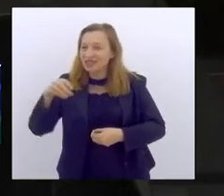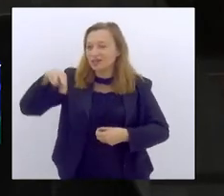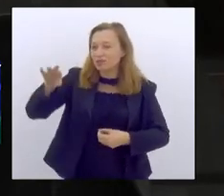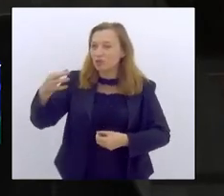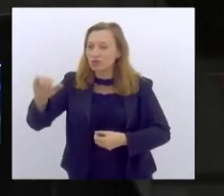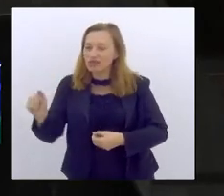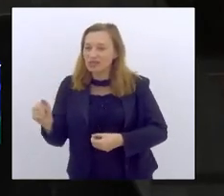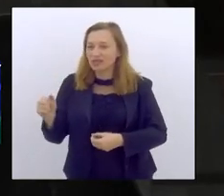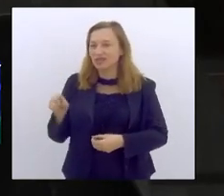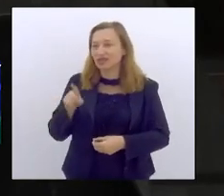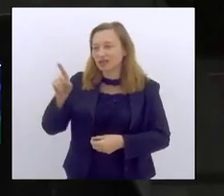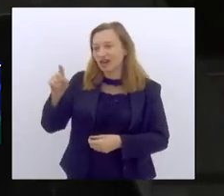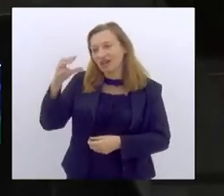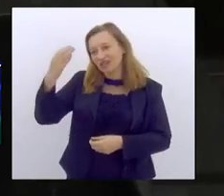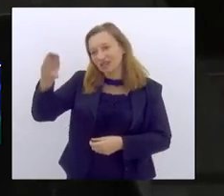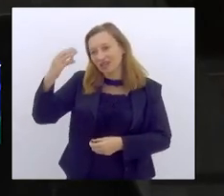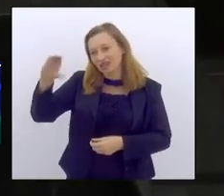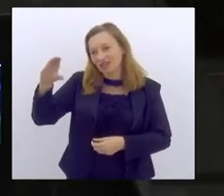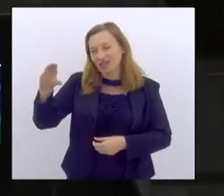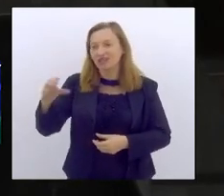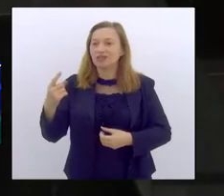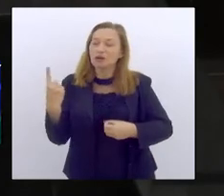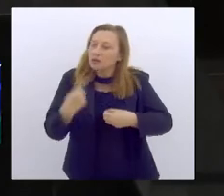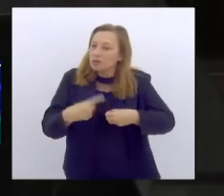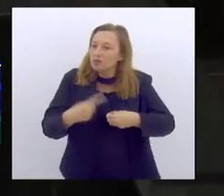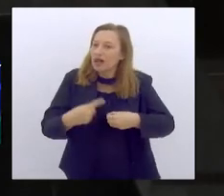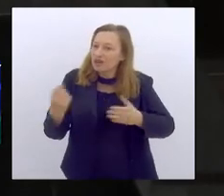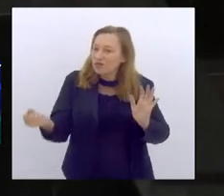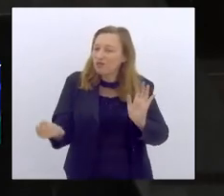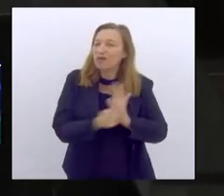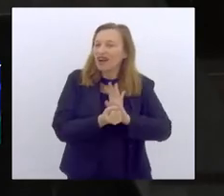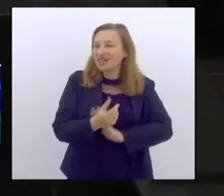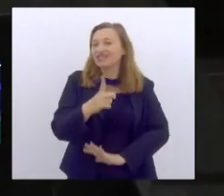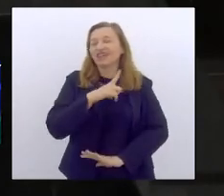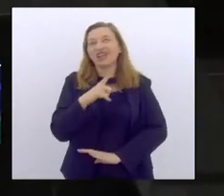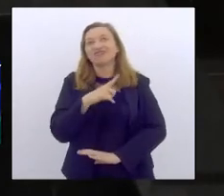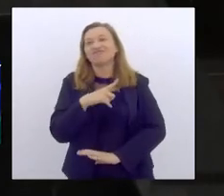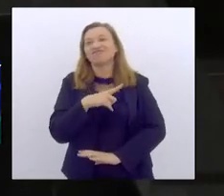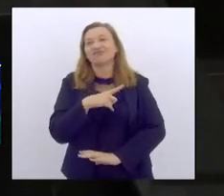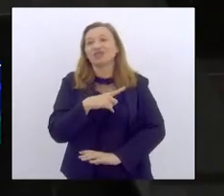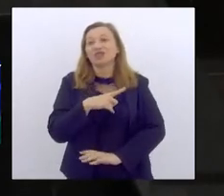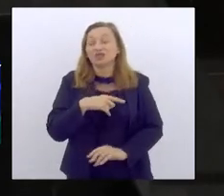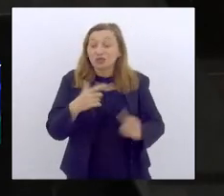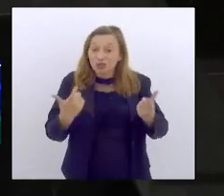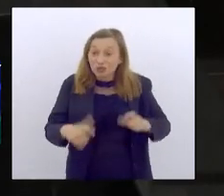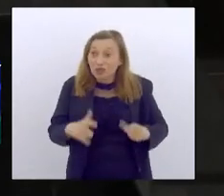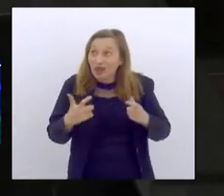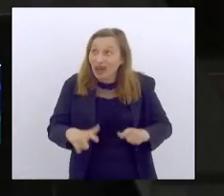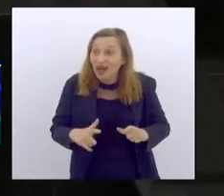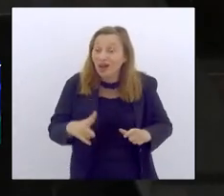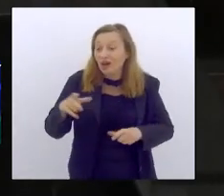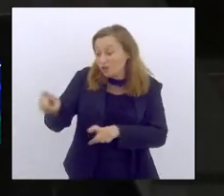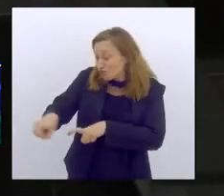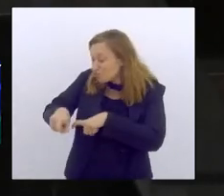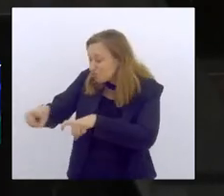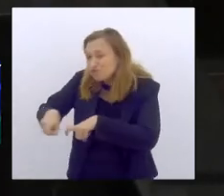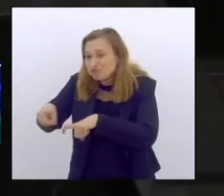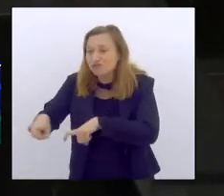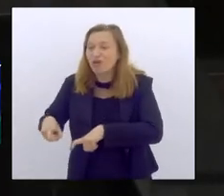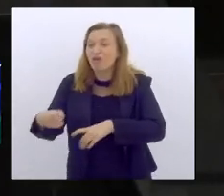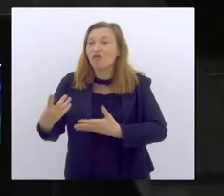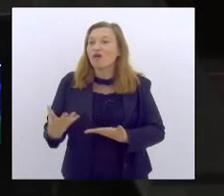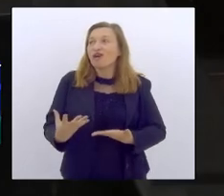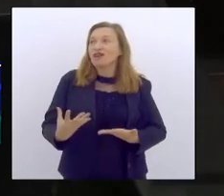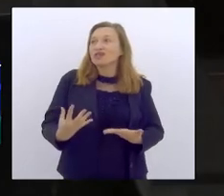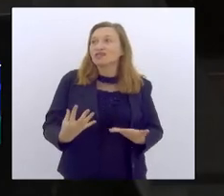Niterói no bairro bairro com muita marca ainda digamos de um ambiente rural com a